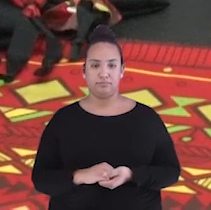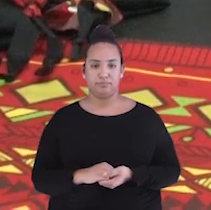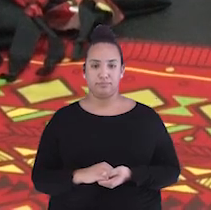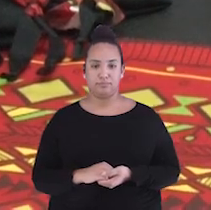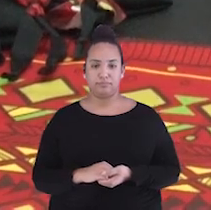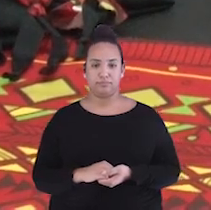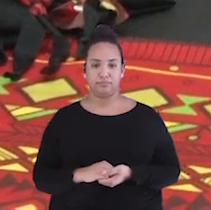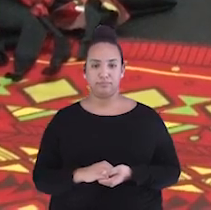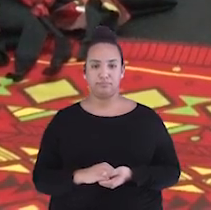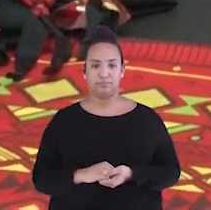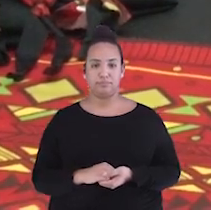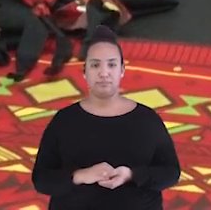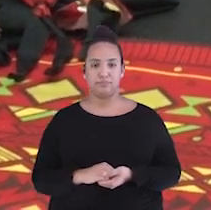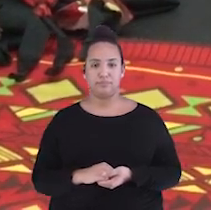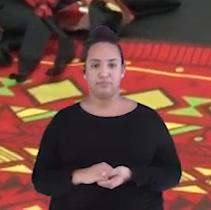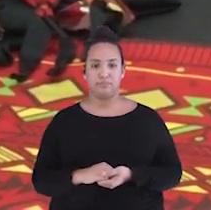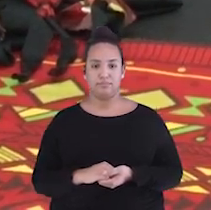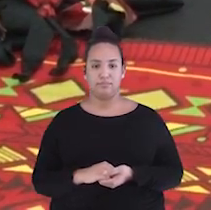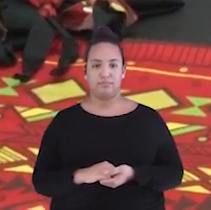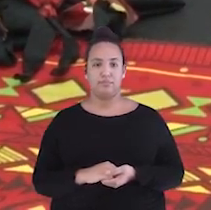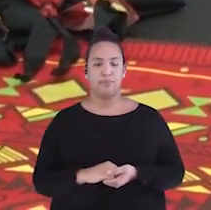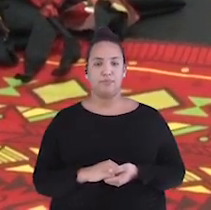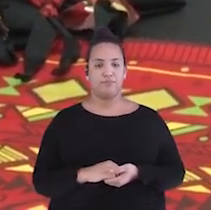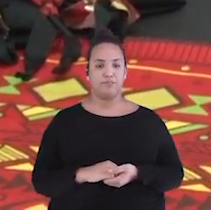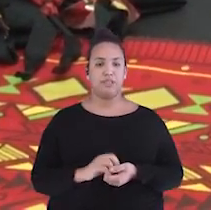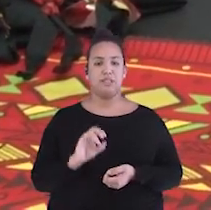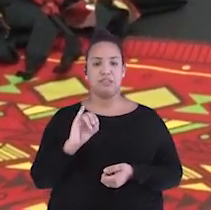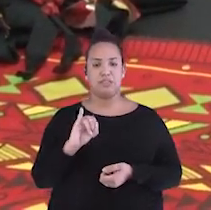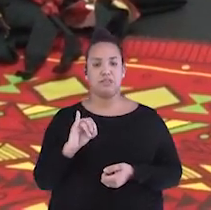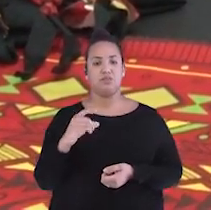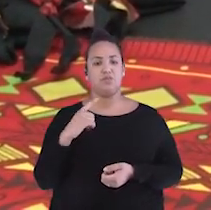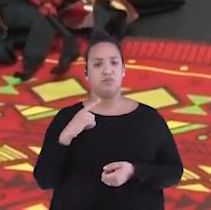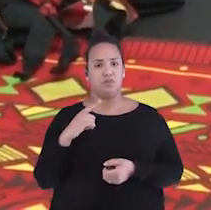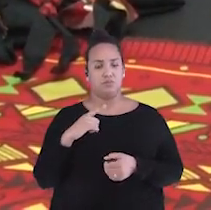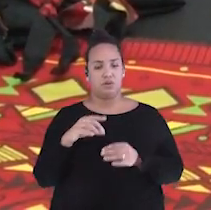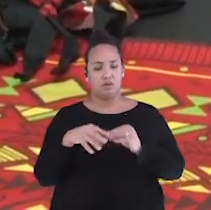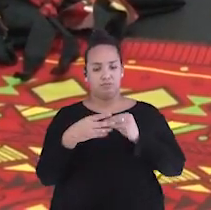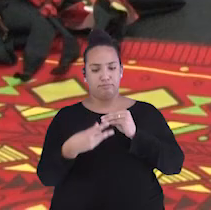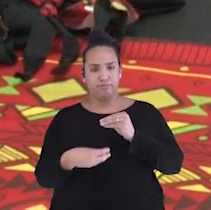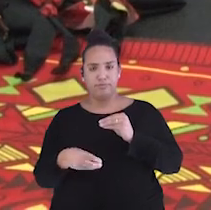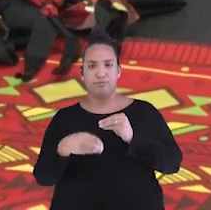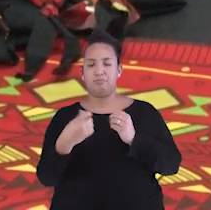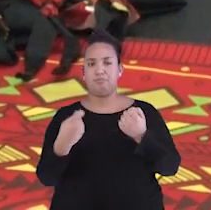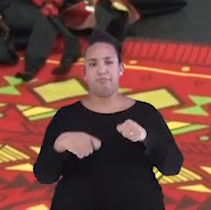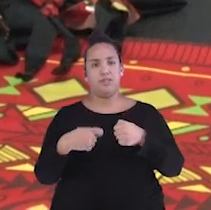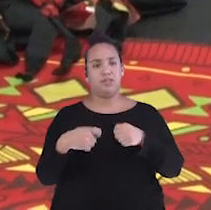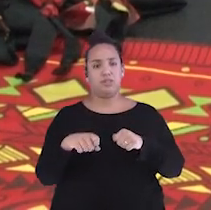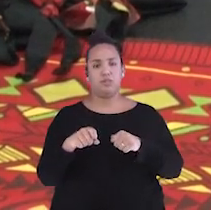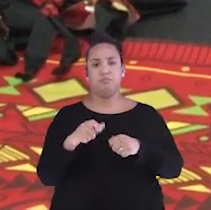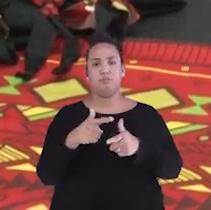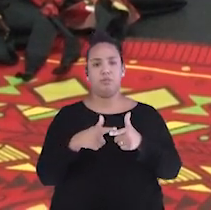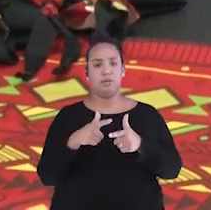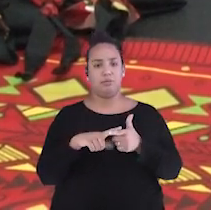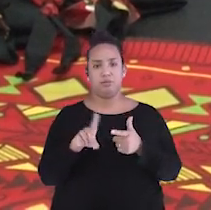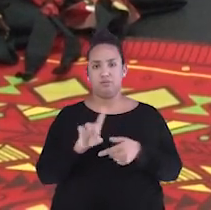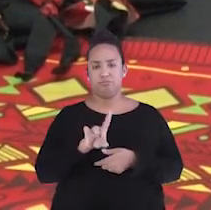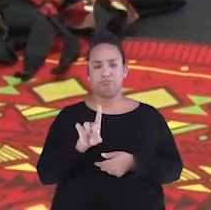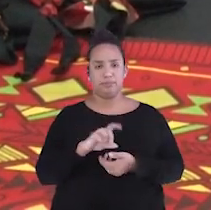Não tem problema se ficar um tecidinho sobrando, tá, pessoal? Sem problema nenhum.